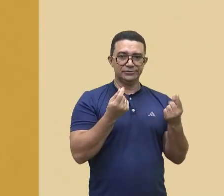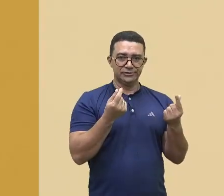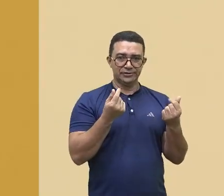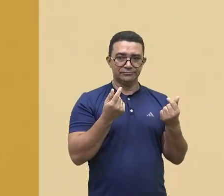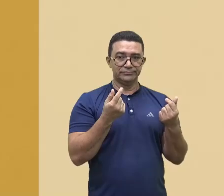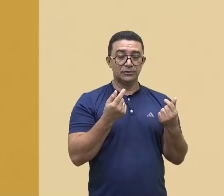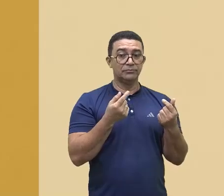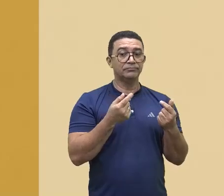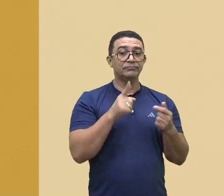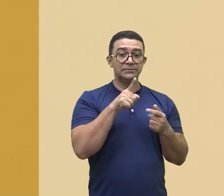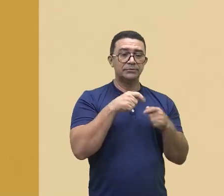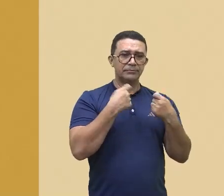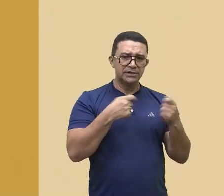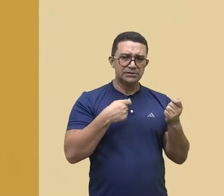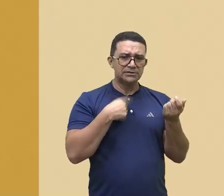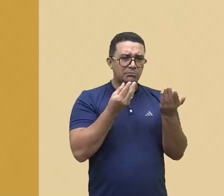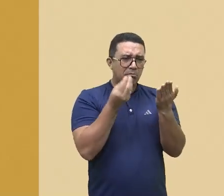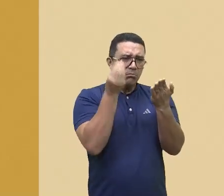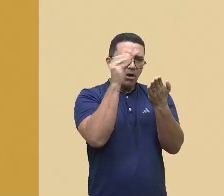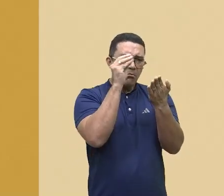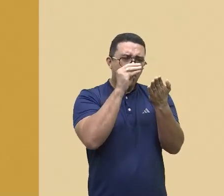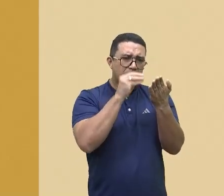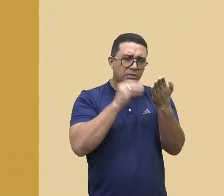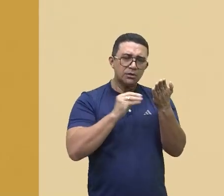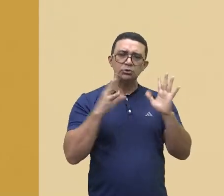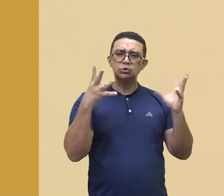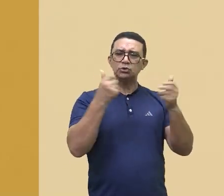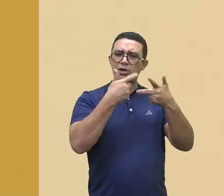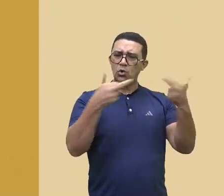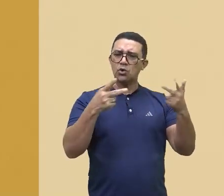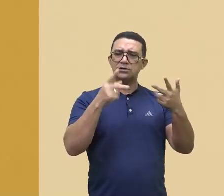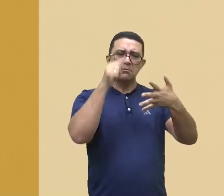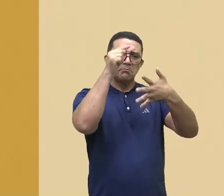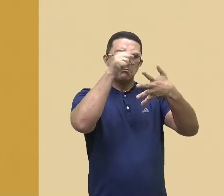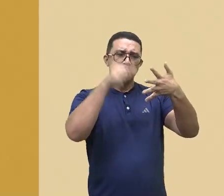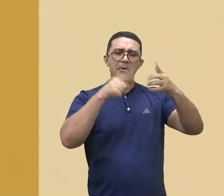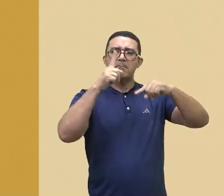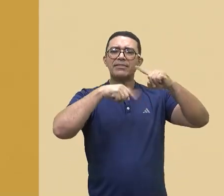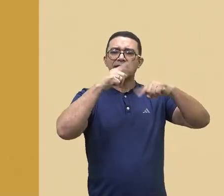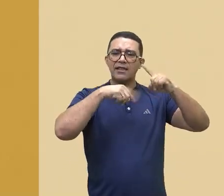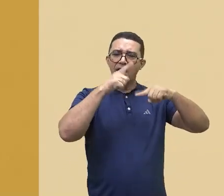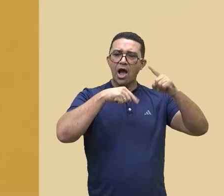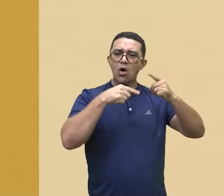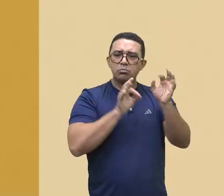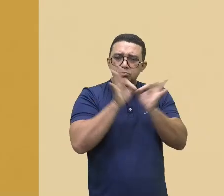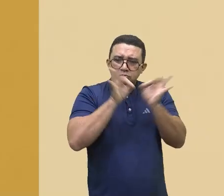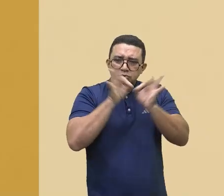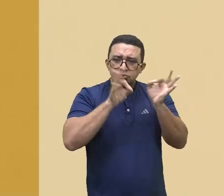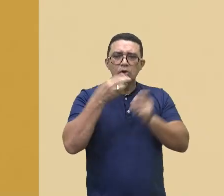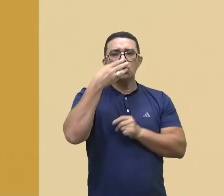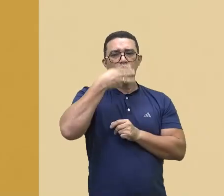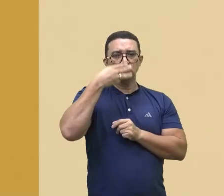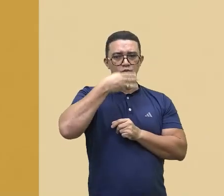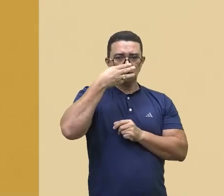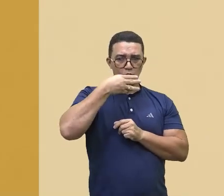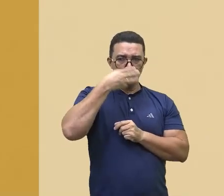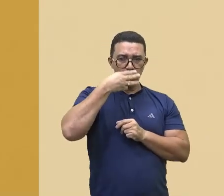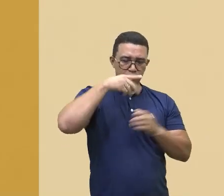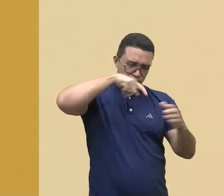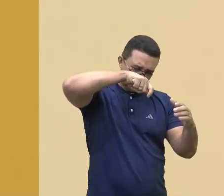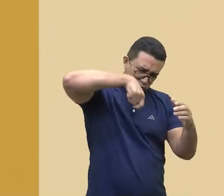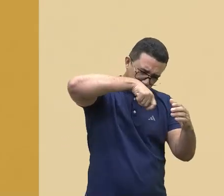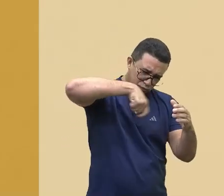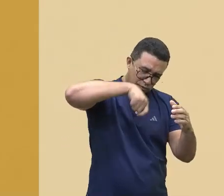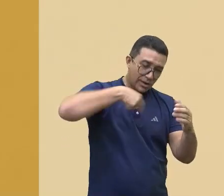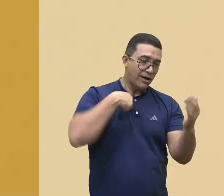tem que fazer? Anotar tudo o que você vai gastar com a compra do material e com o preparo, e